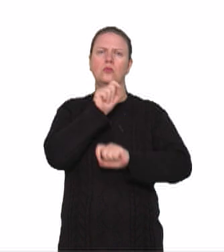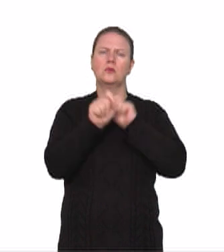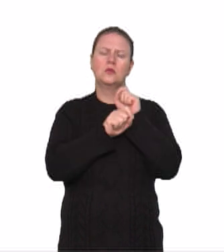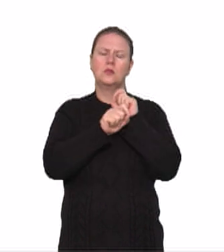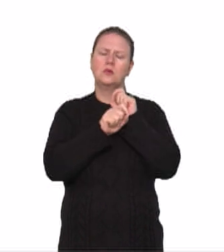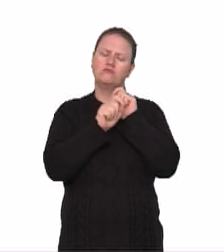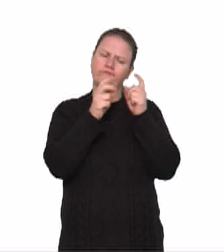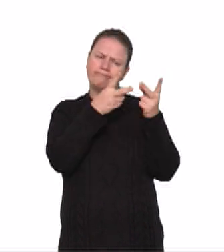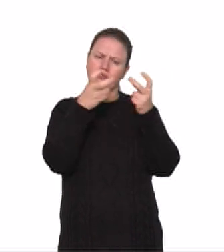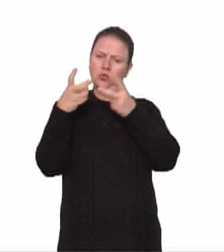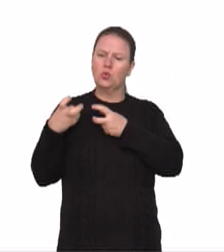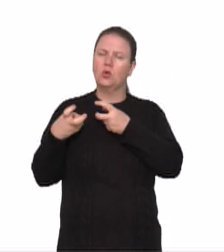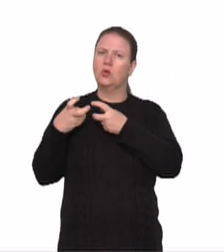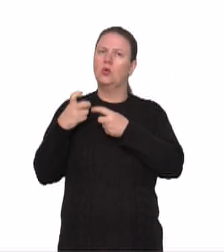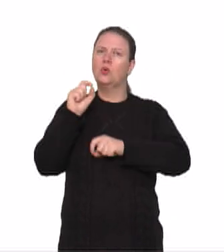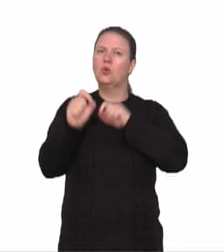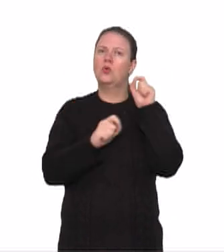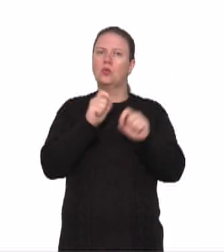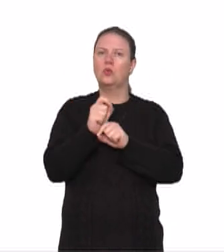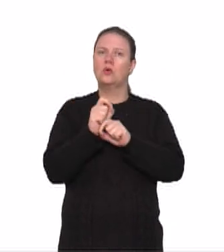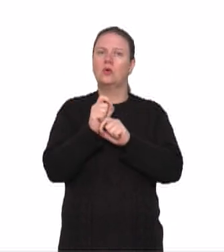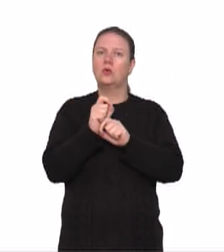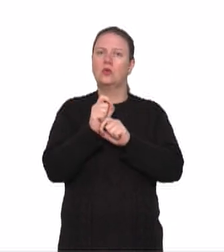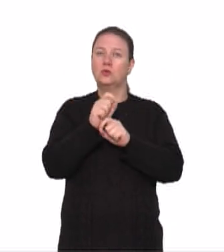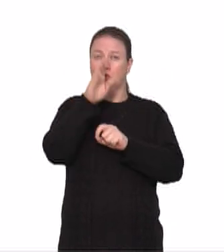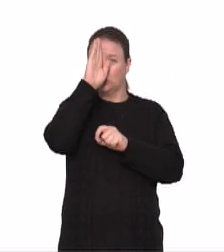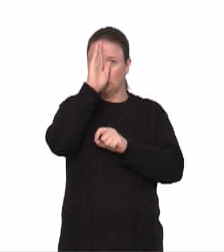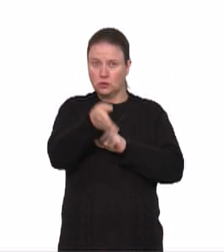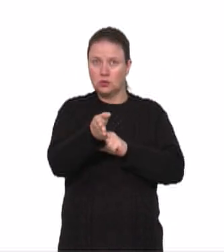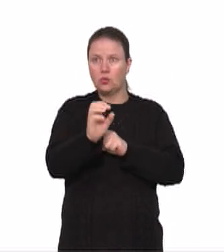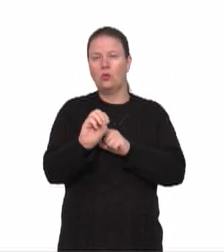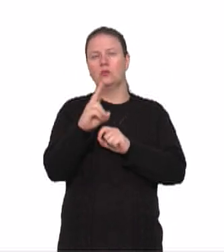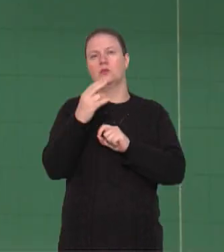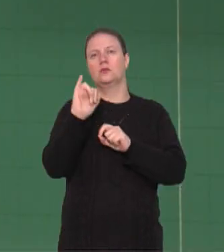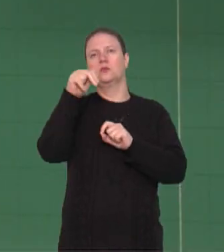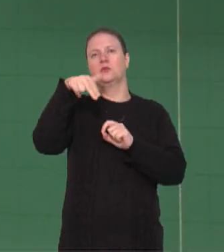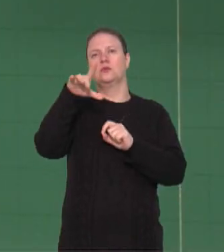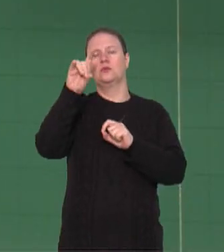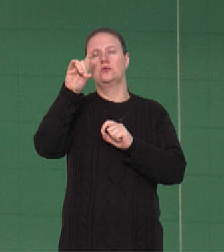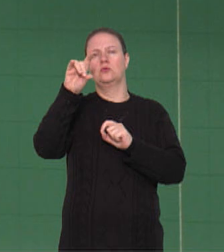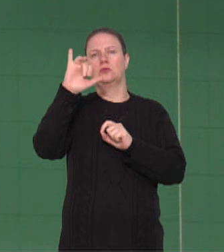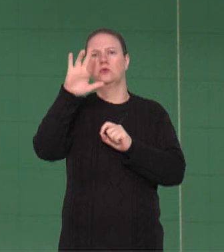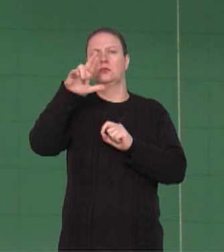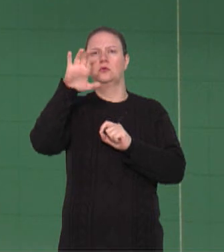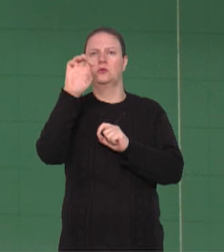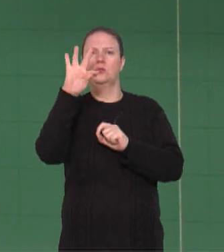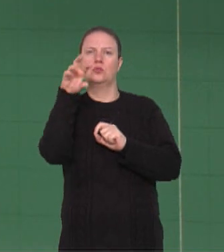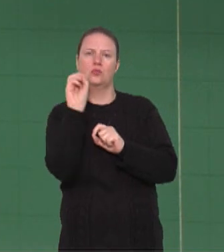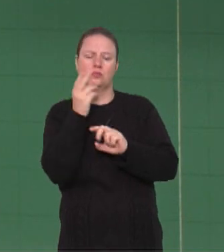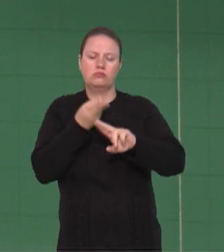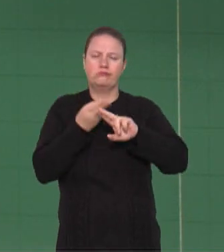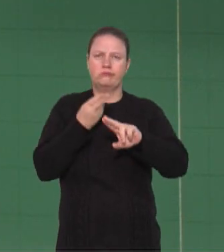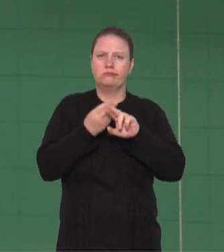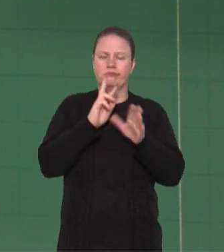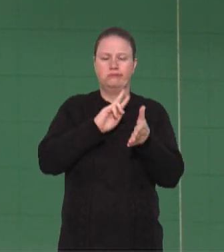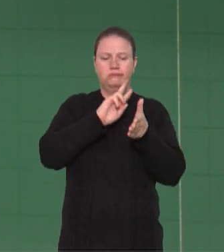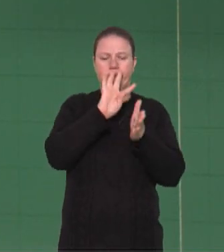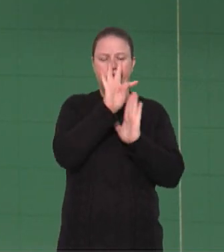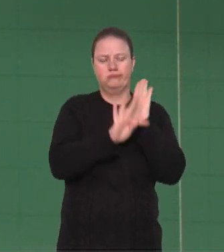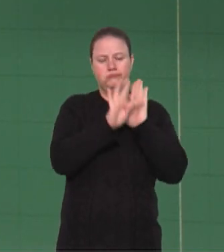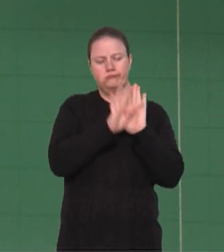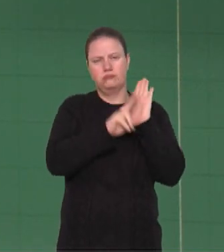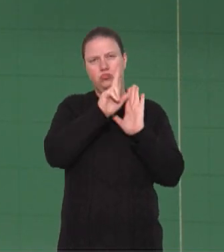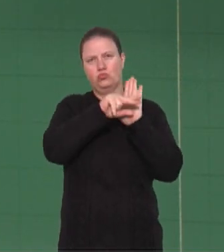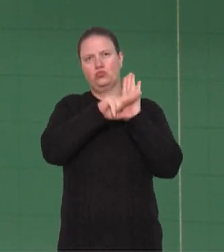linguística ali, analisando os aspectos do discurso direto e do discurso indireto, também bastante utilizado em diversos textos, né?